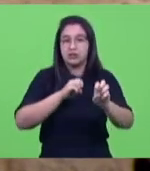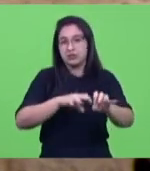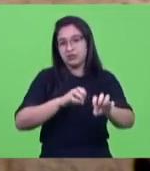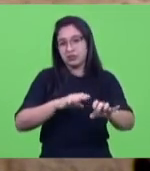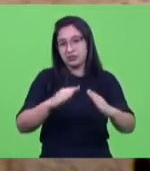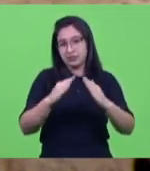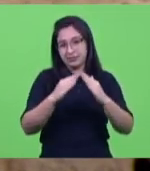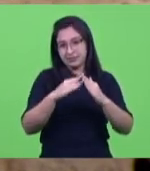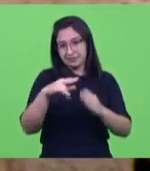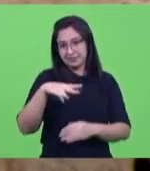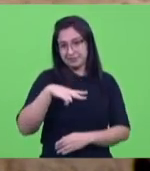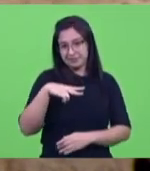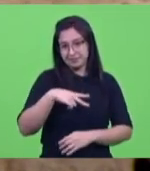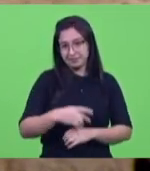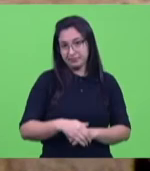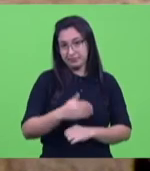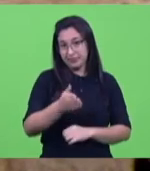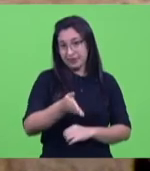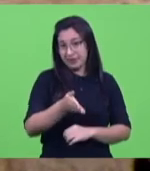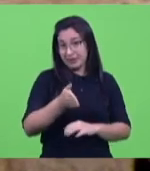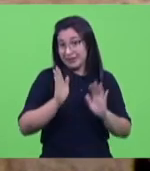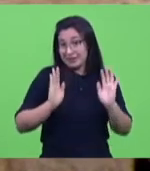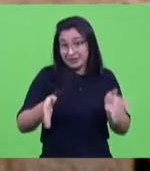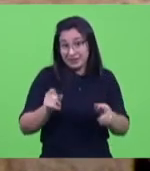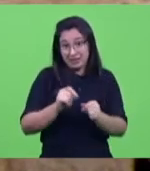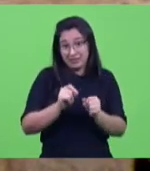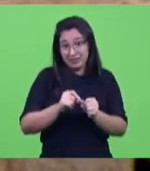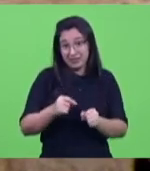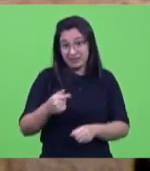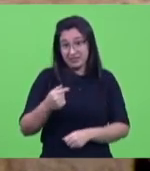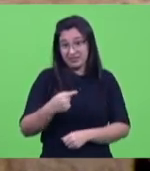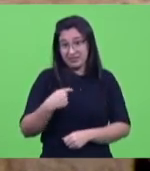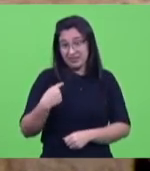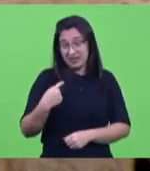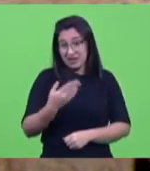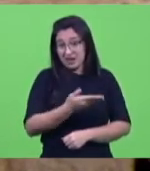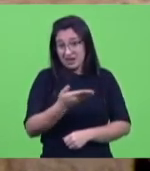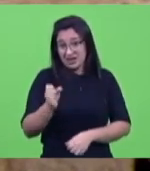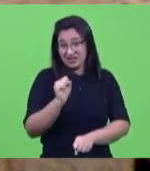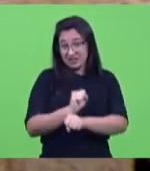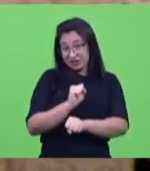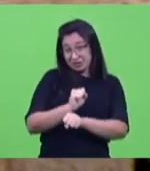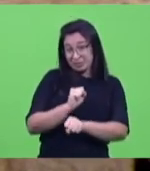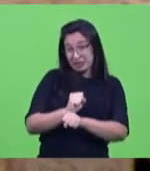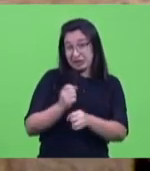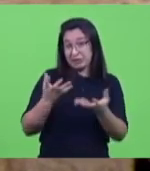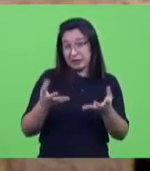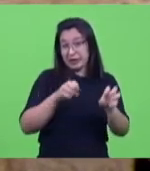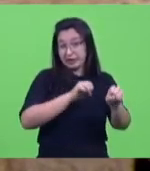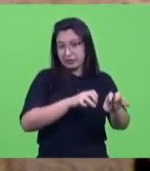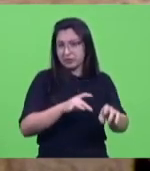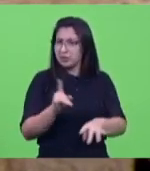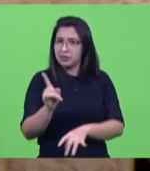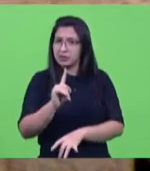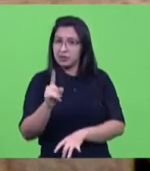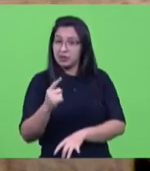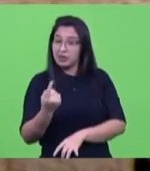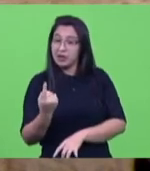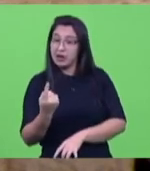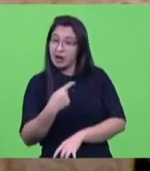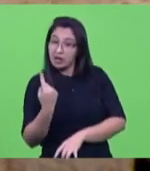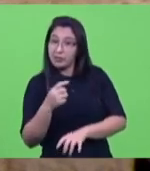domiciliar. As famílias estão fazendo. Não depende da gente, elas não estão esperando a gente autorizar. O que nós podemos fazer aqui